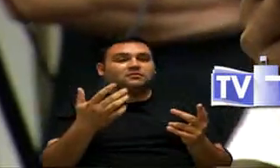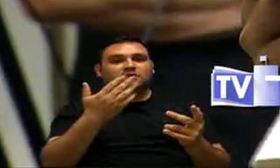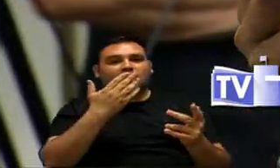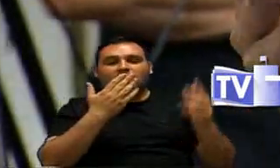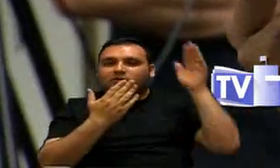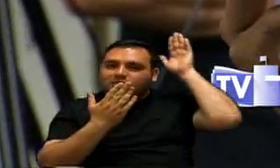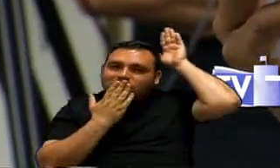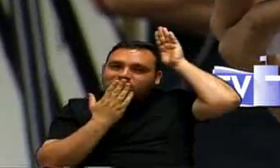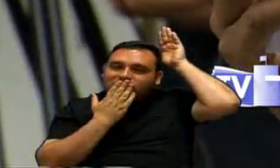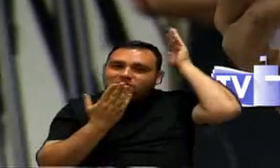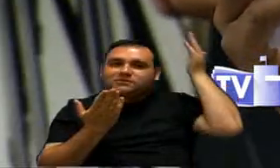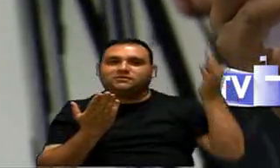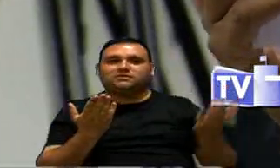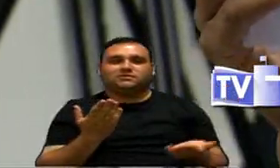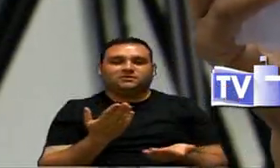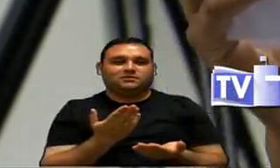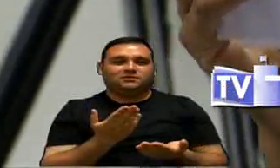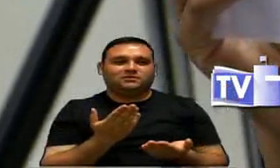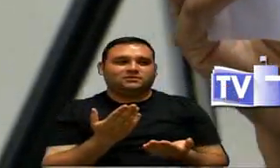indígenas,